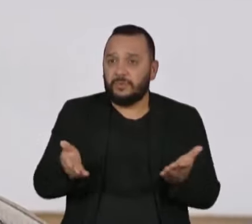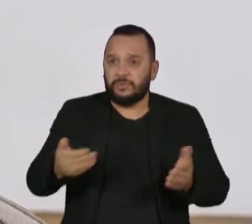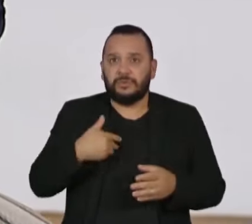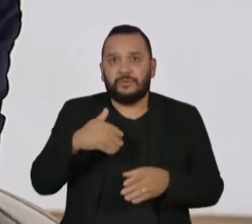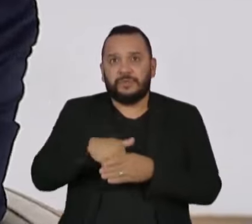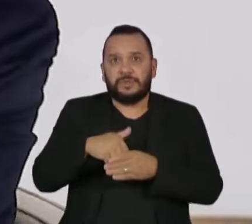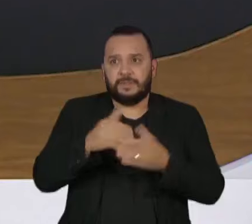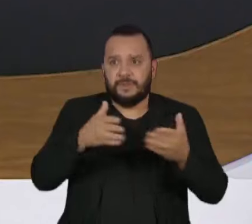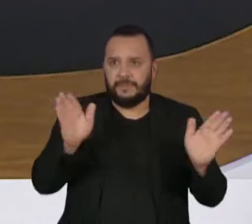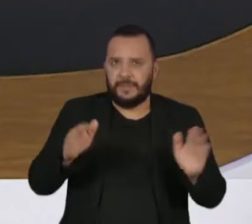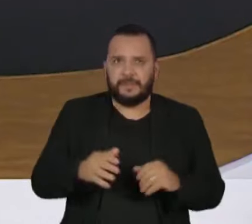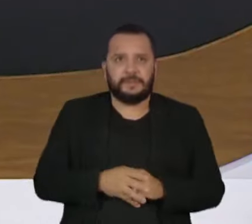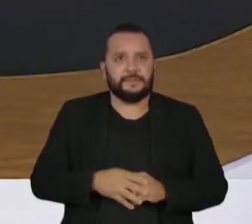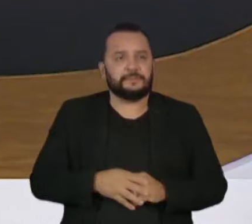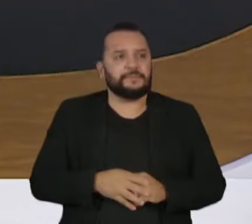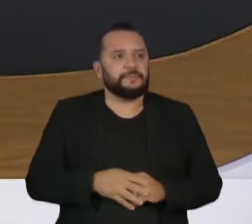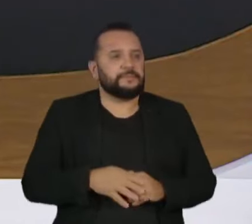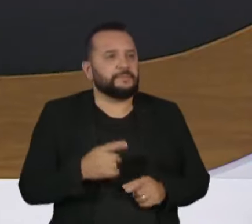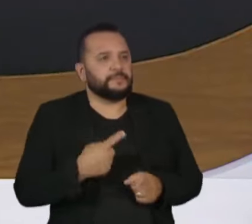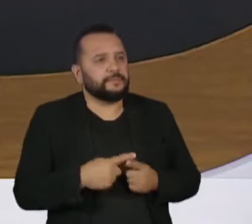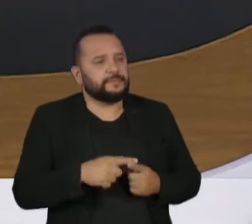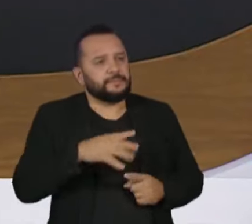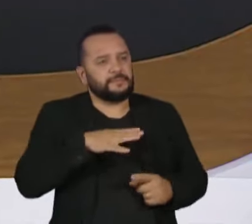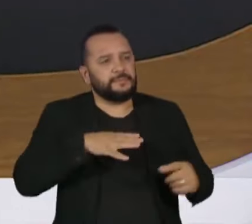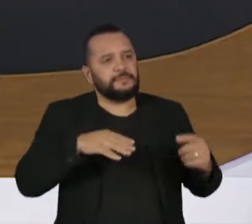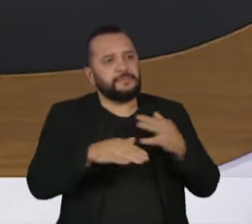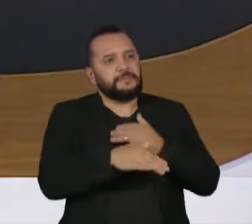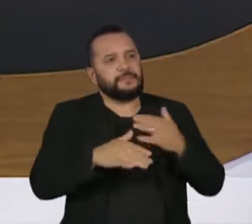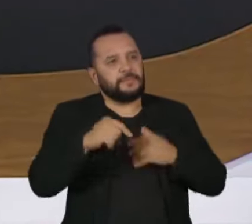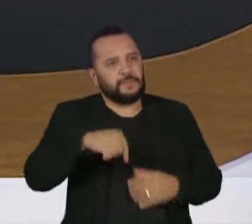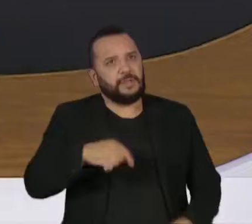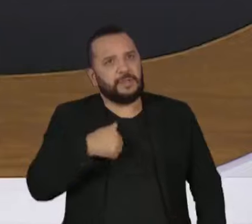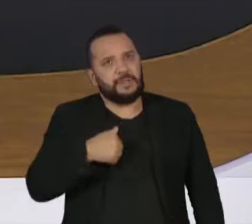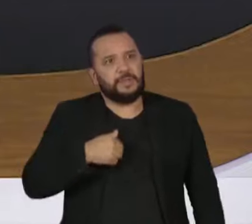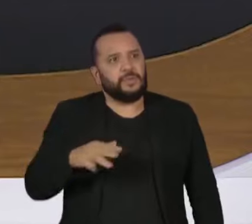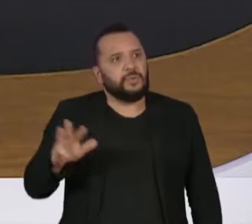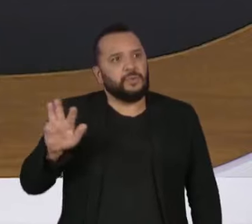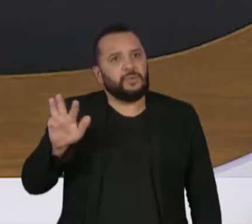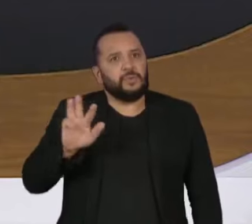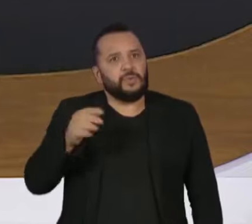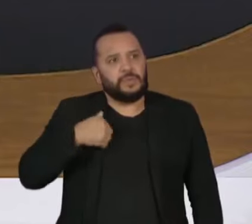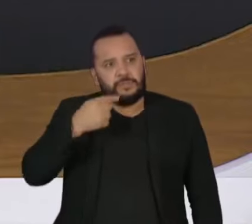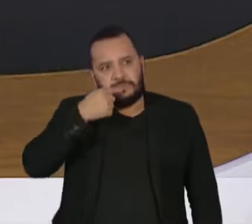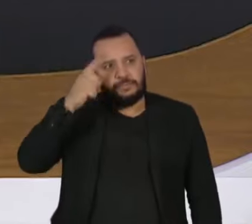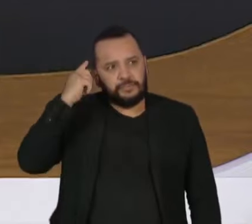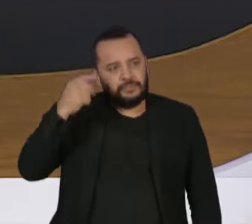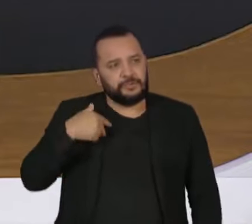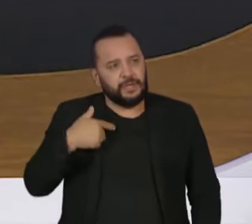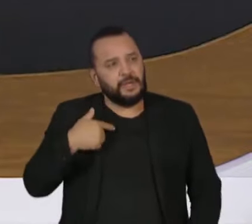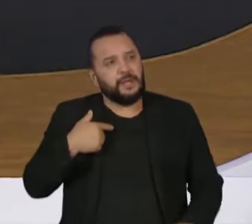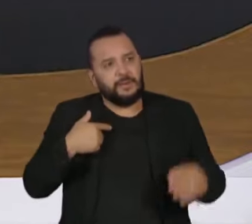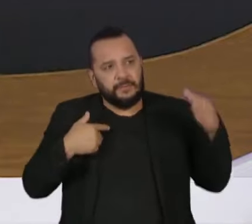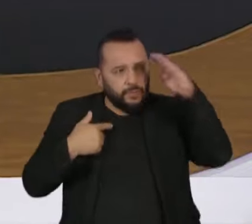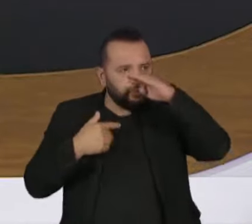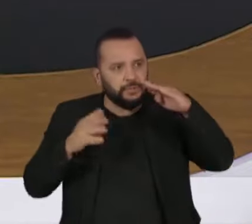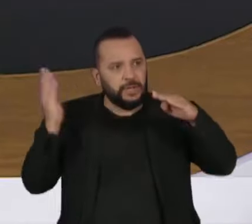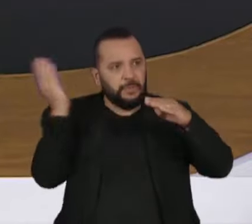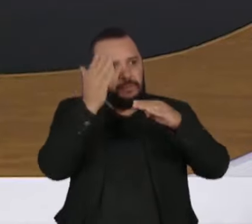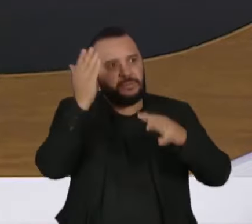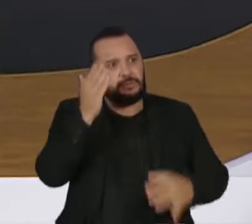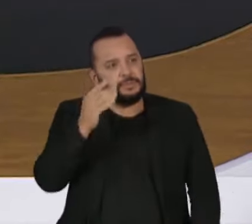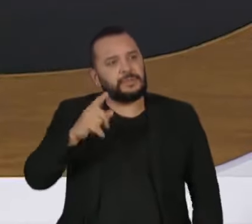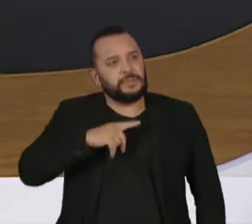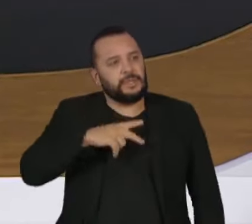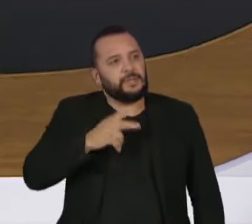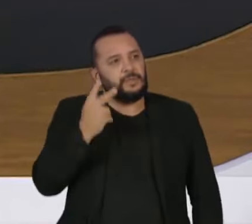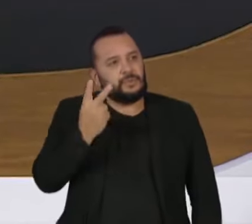ainda mas o que explica na cidade né aqui na cidade onde o Lula ganhou há pouco tempo há do anos do bolsonaro ter tido dois